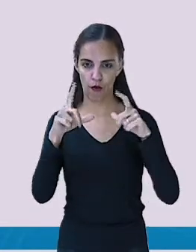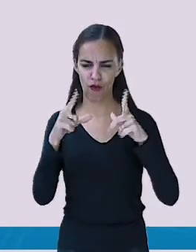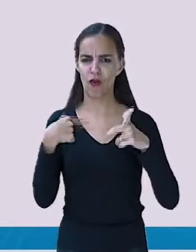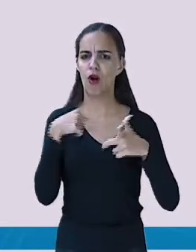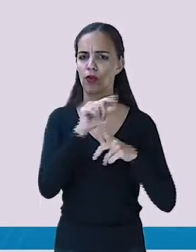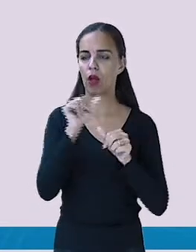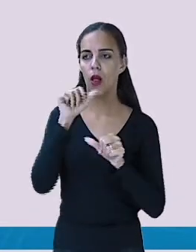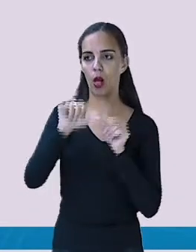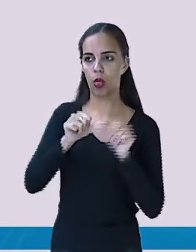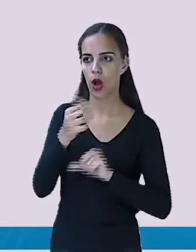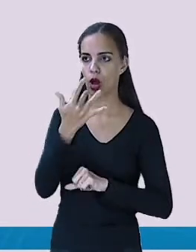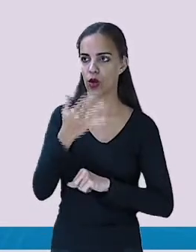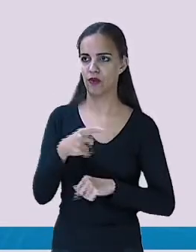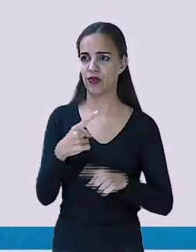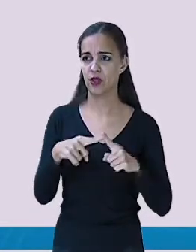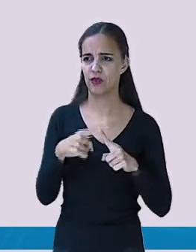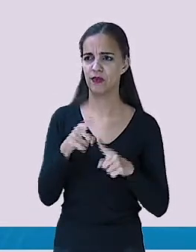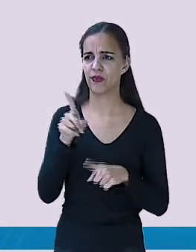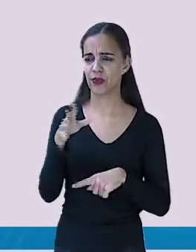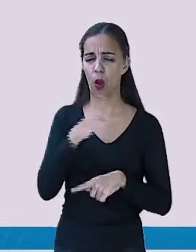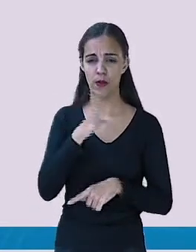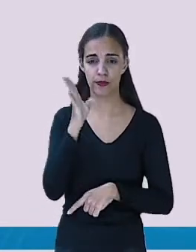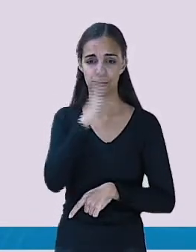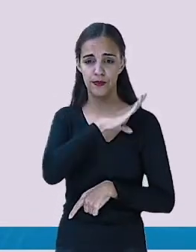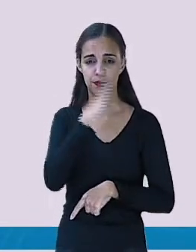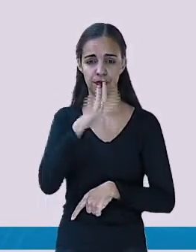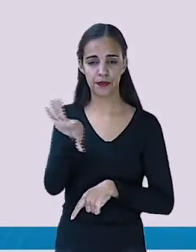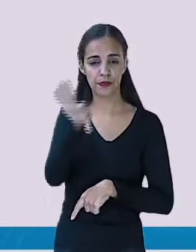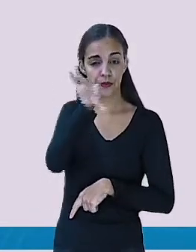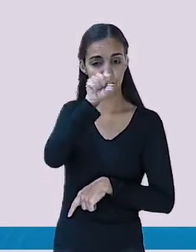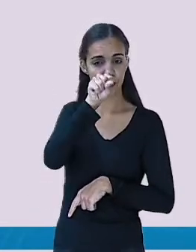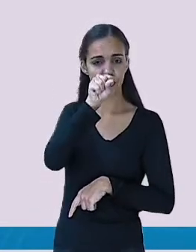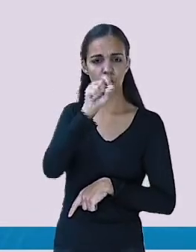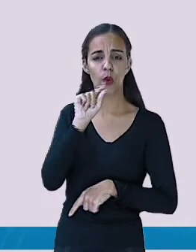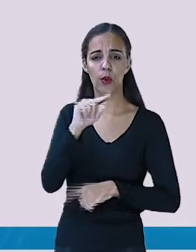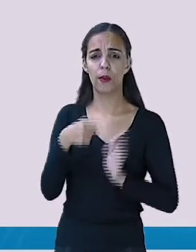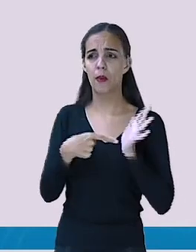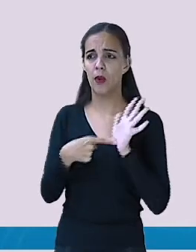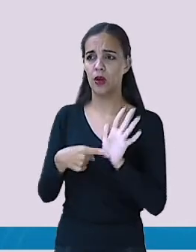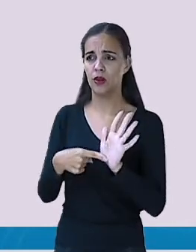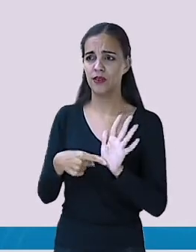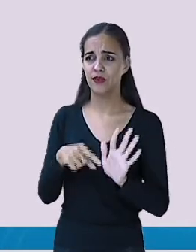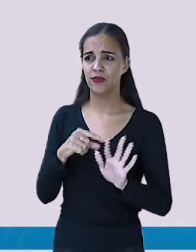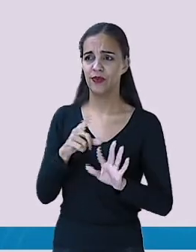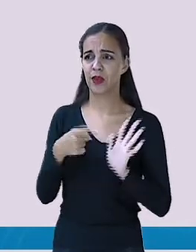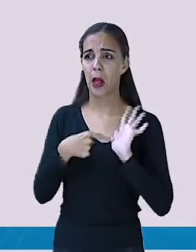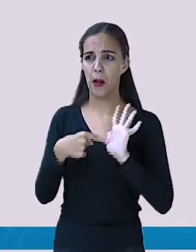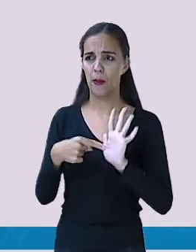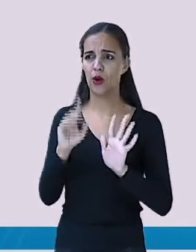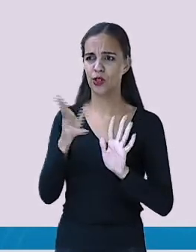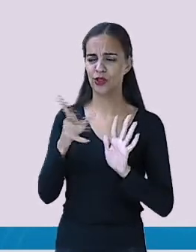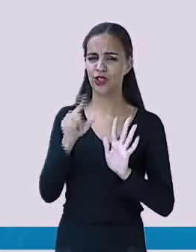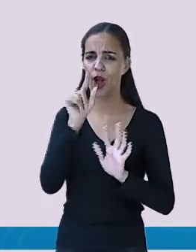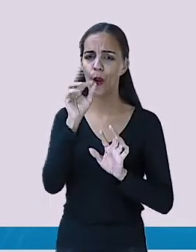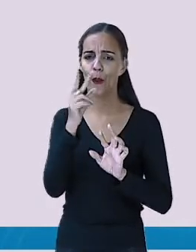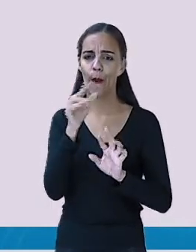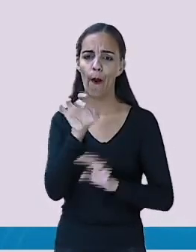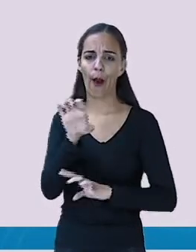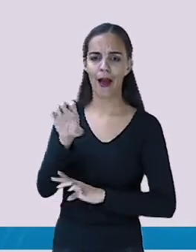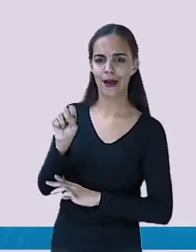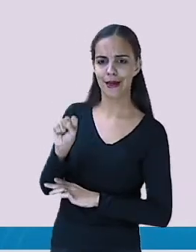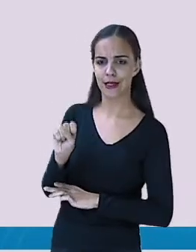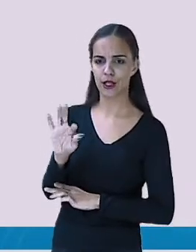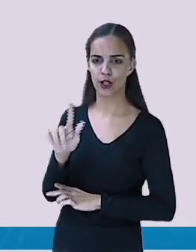mudança de odor aqui essa imagem ela retrata um esgoto